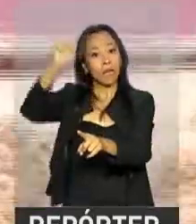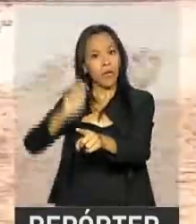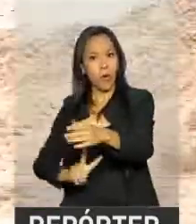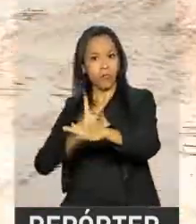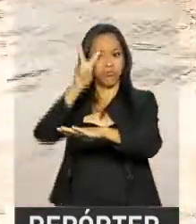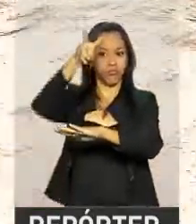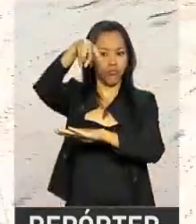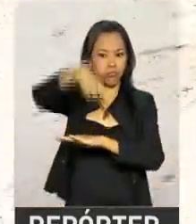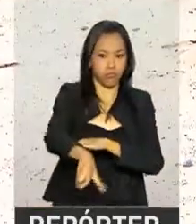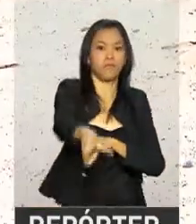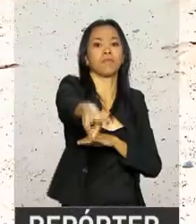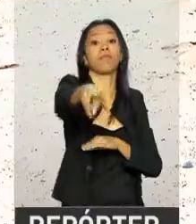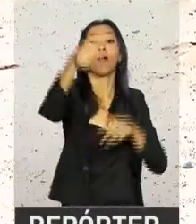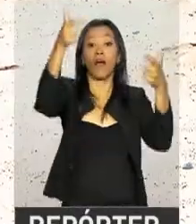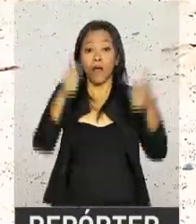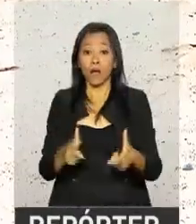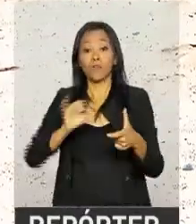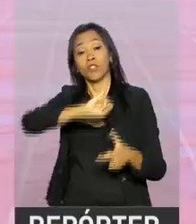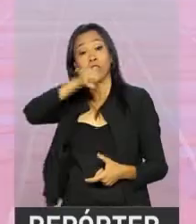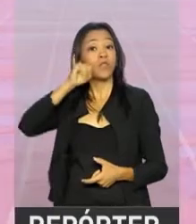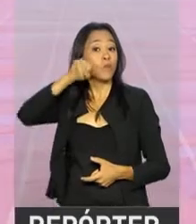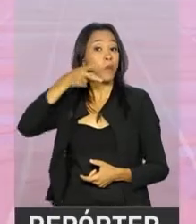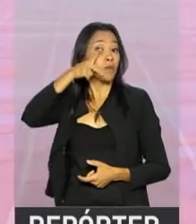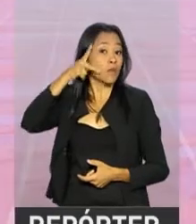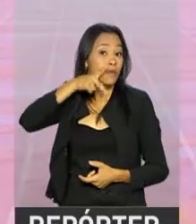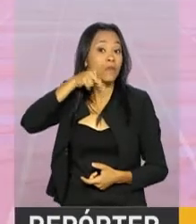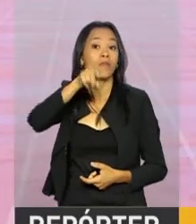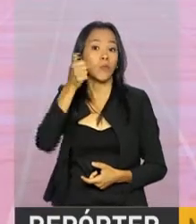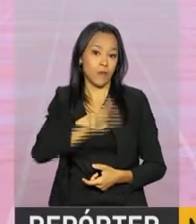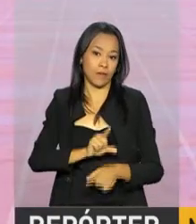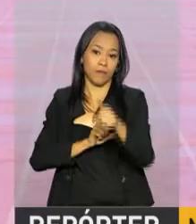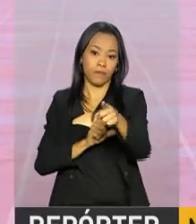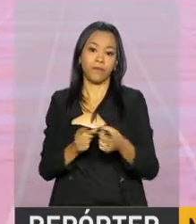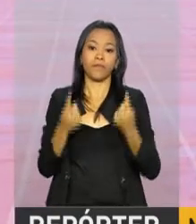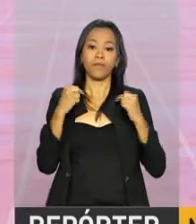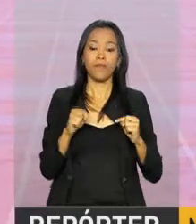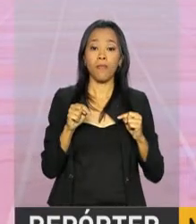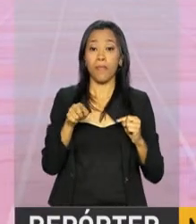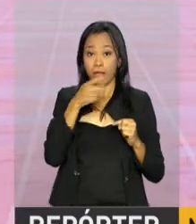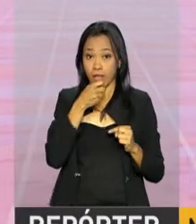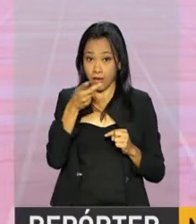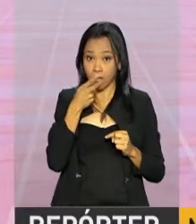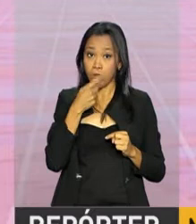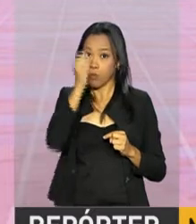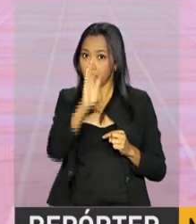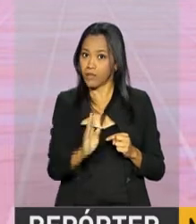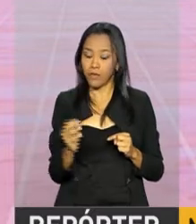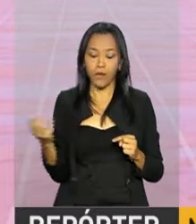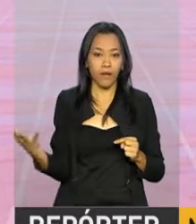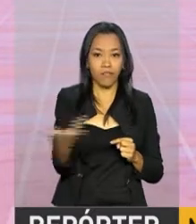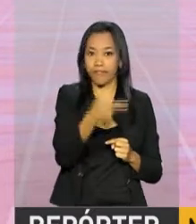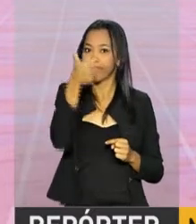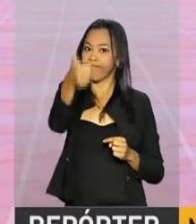Jogos da Juventude em João Pessoa, na Paraíba. O Ministério do Esporte tem essa questão da Bolsa Atleta que para o Brasil e para os atletas é espetacular, né?